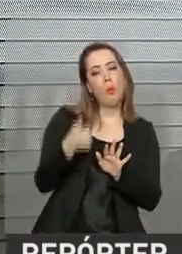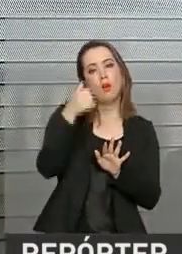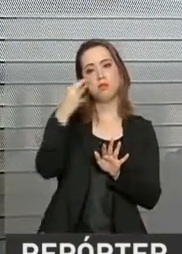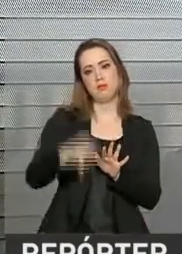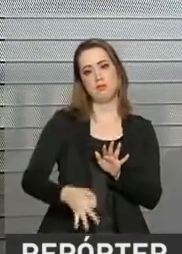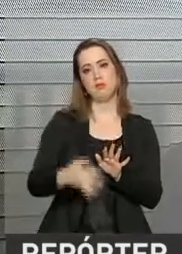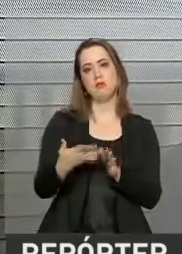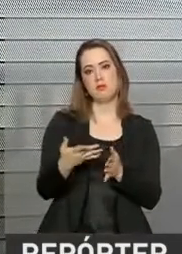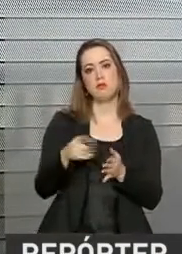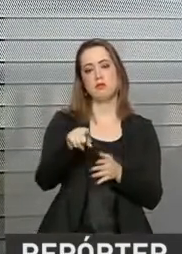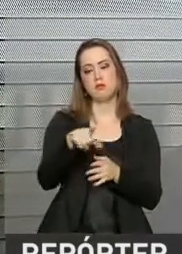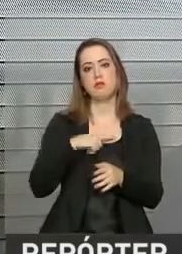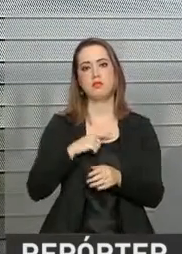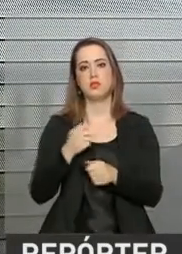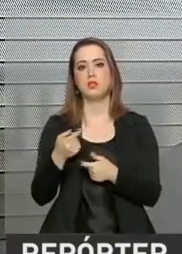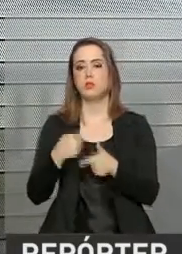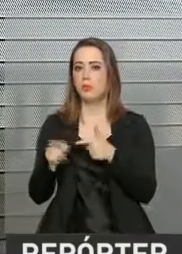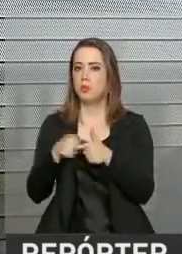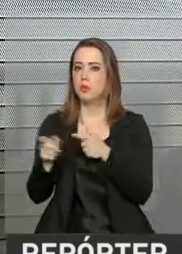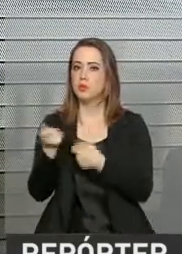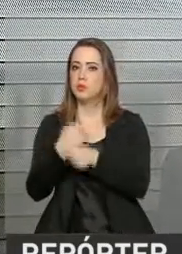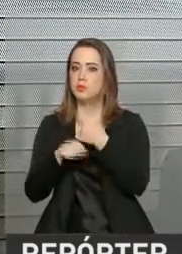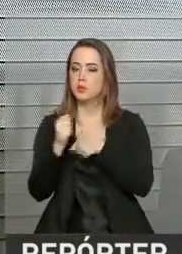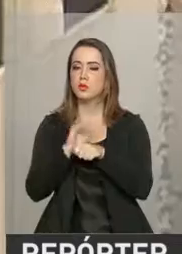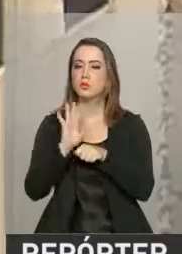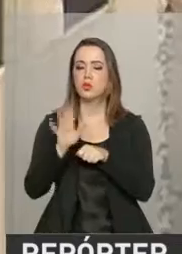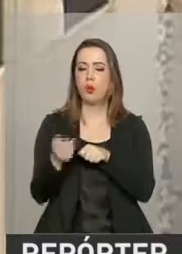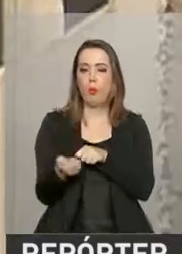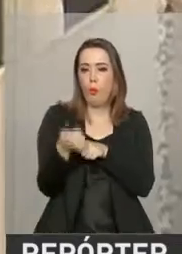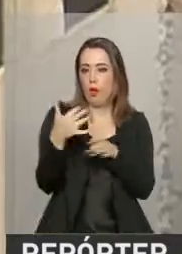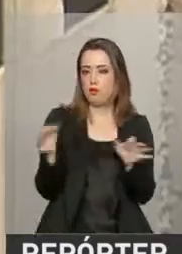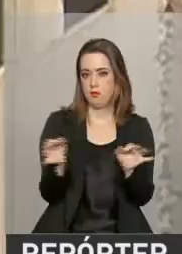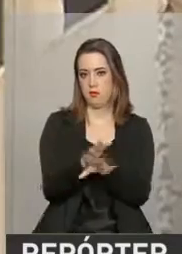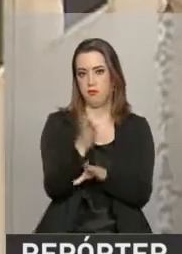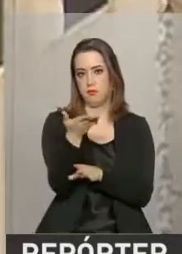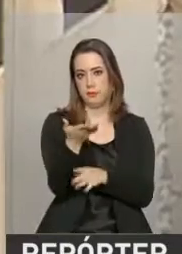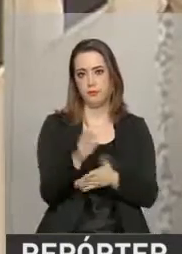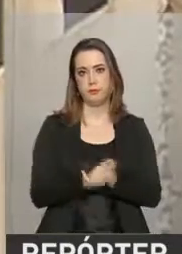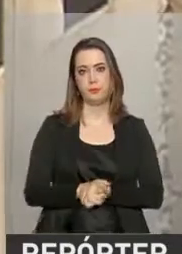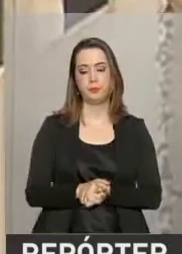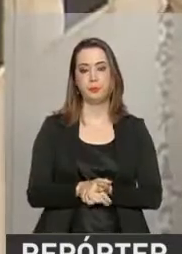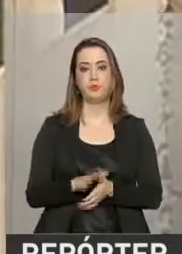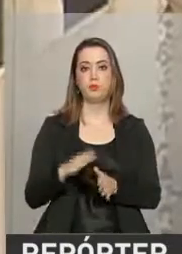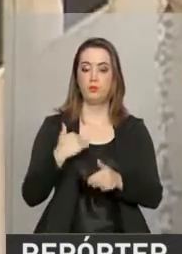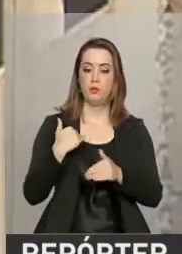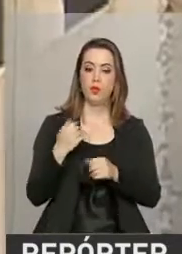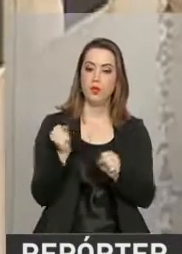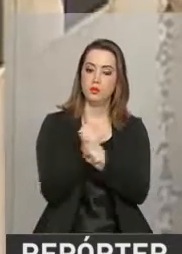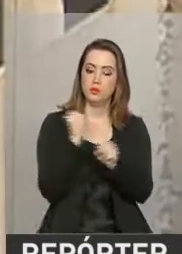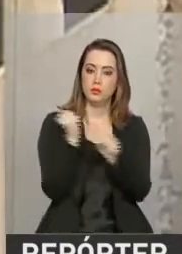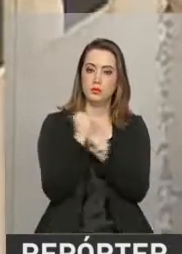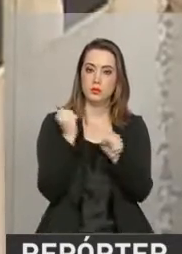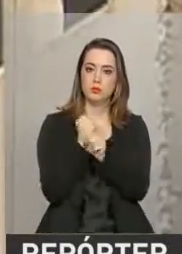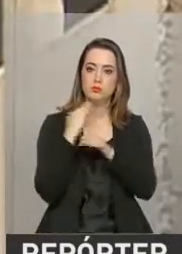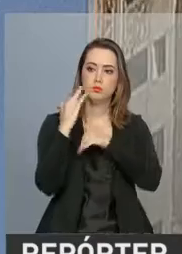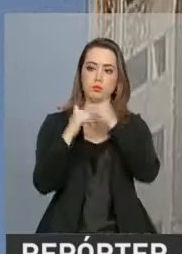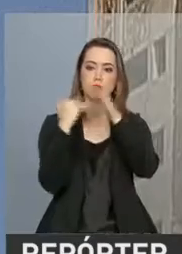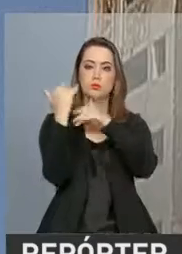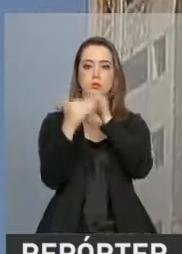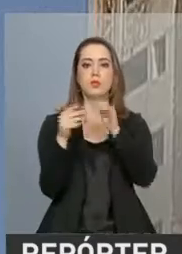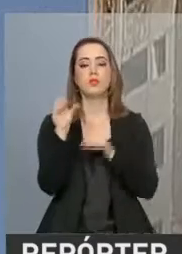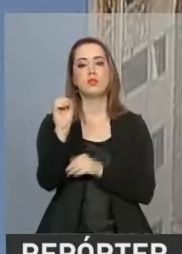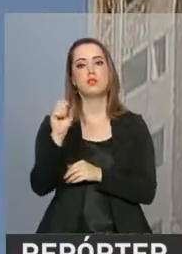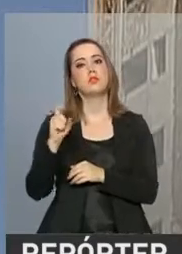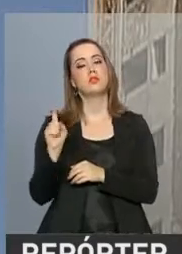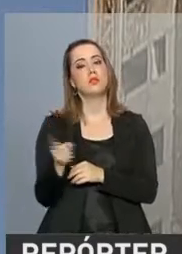deverá está é é seguindo seus últimos passos a construção civil registrou crescimento de 0,5 por cento no